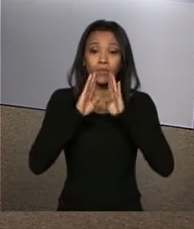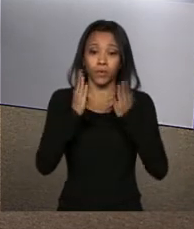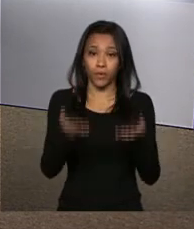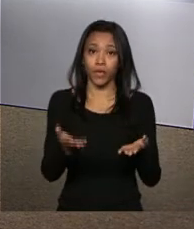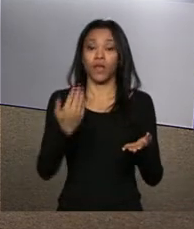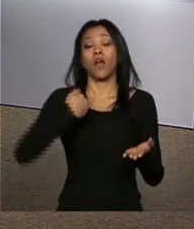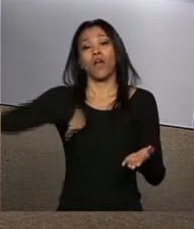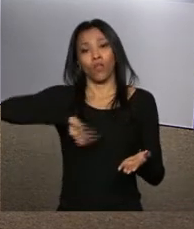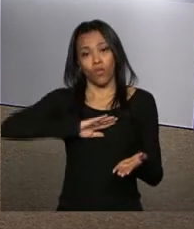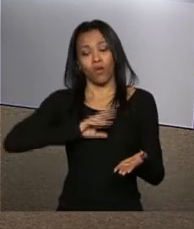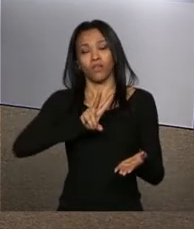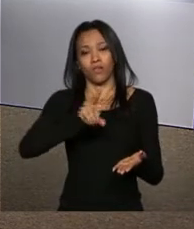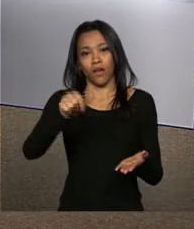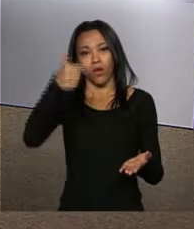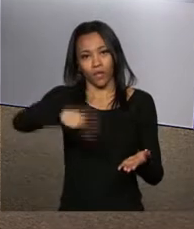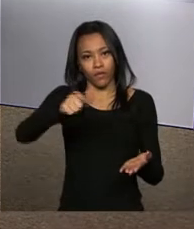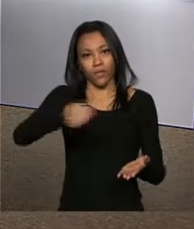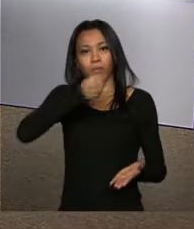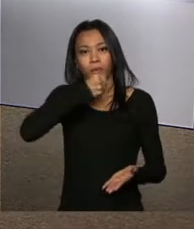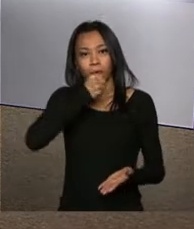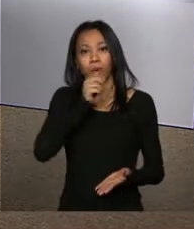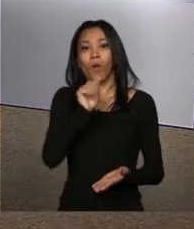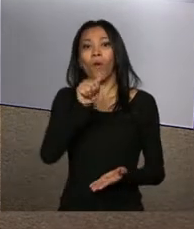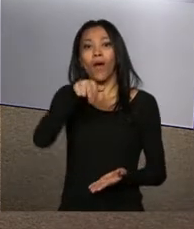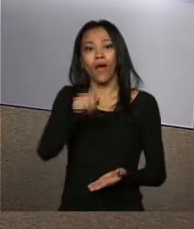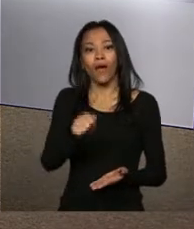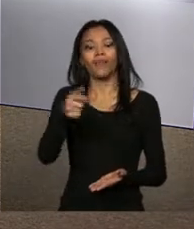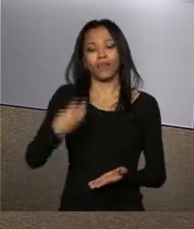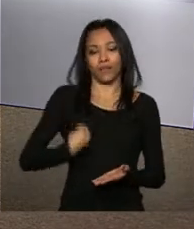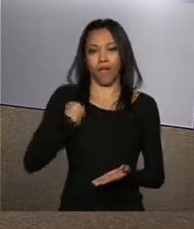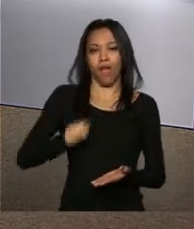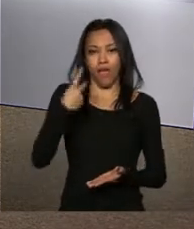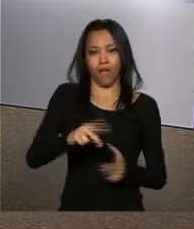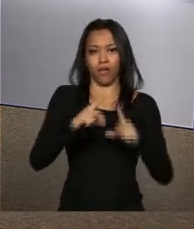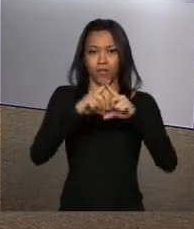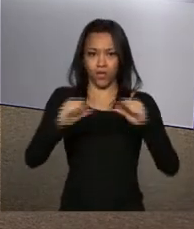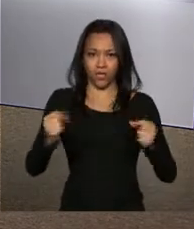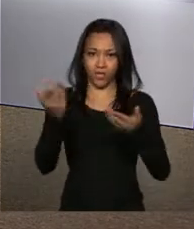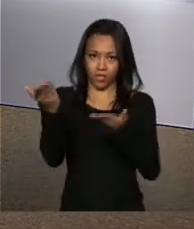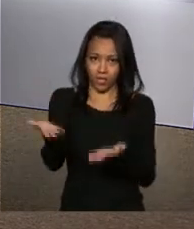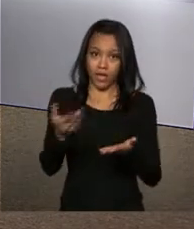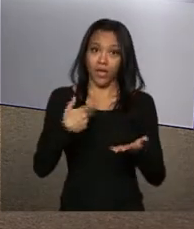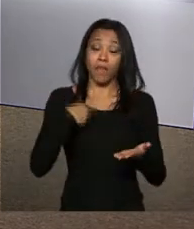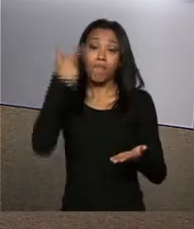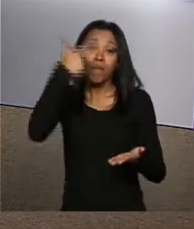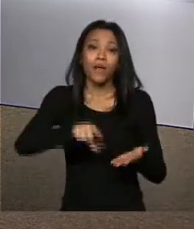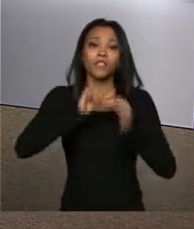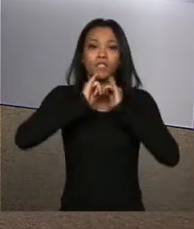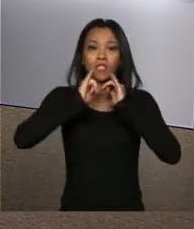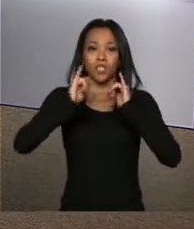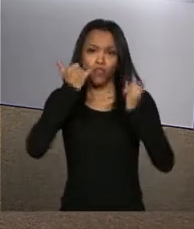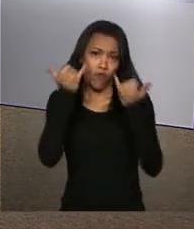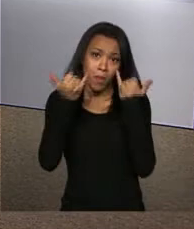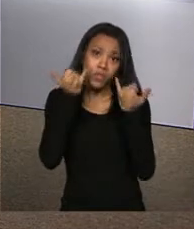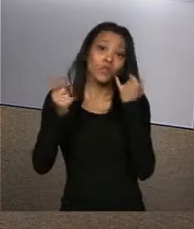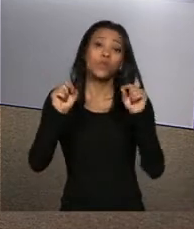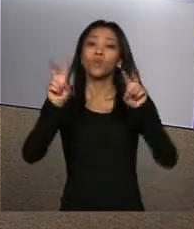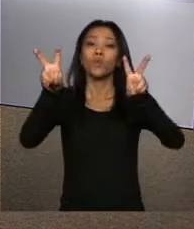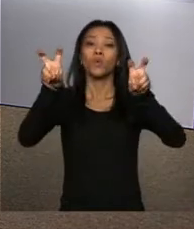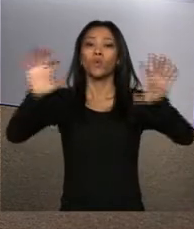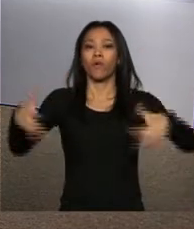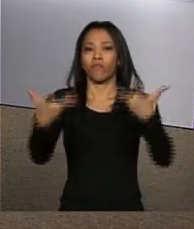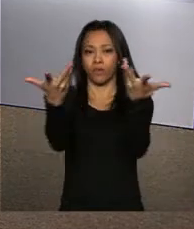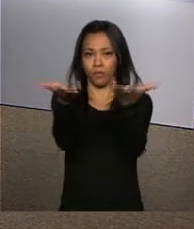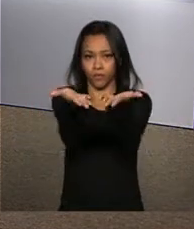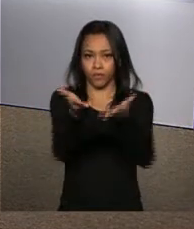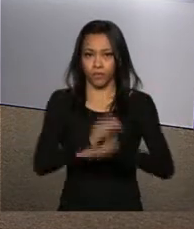a falar ao vivo com a repórter Ana Gabriela Salles, que está lá no setor militar urbano em Brasília. Ela vai trazer mais informações sobre esse evento. Ana?